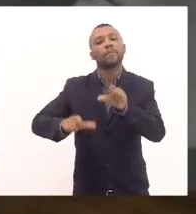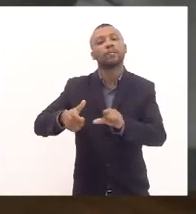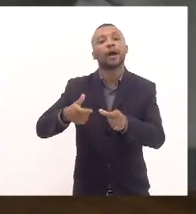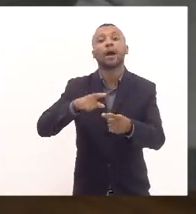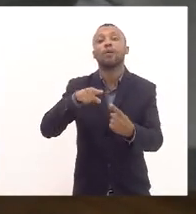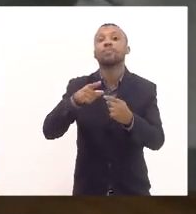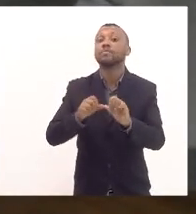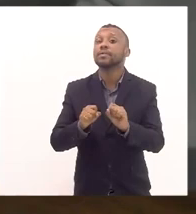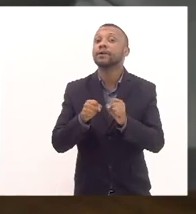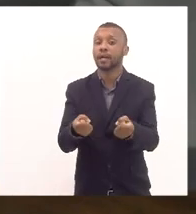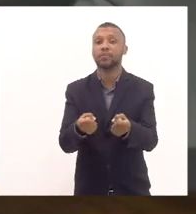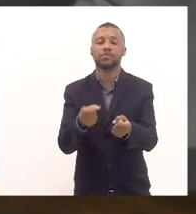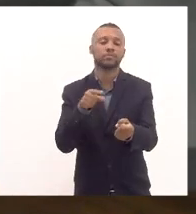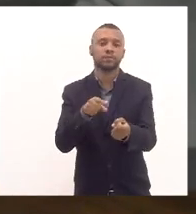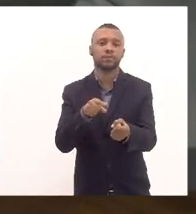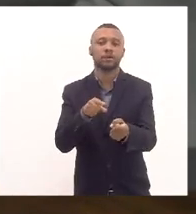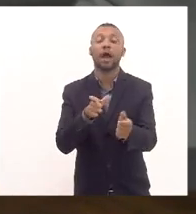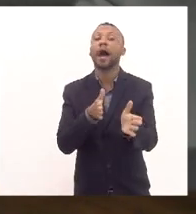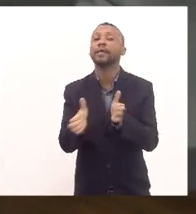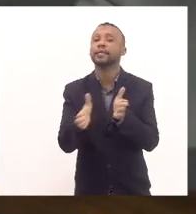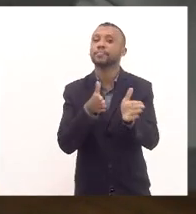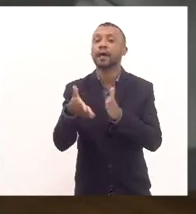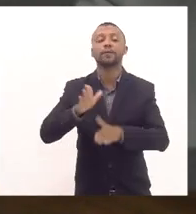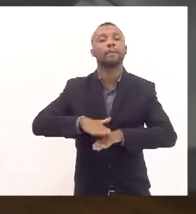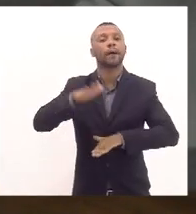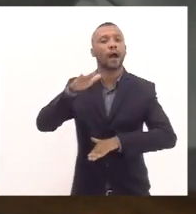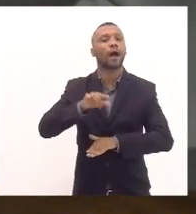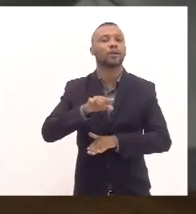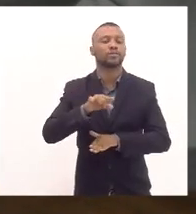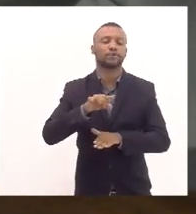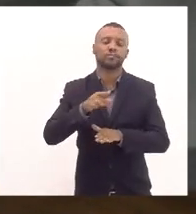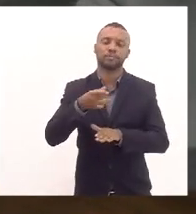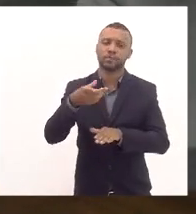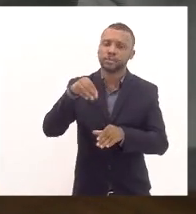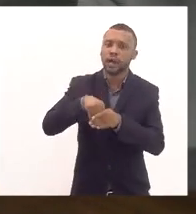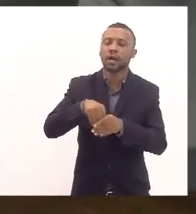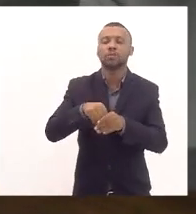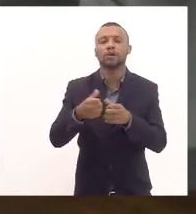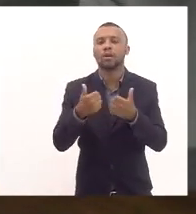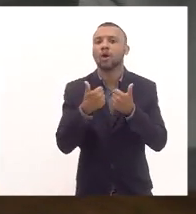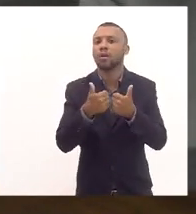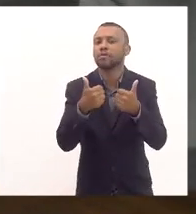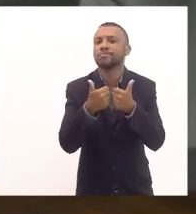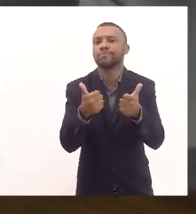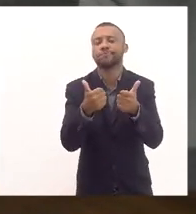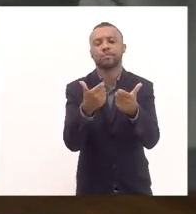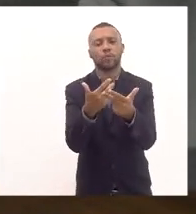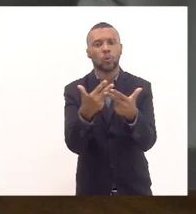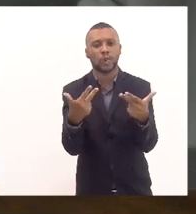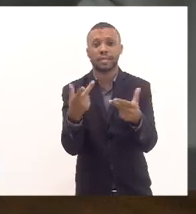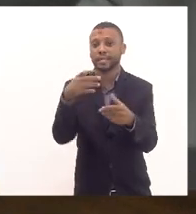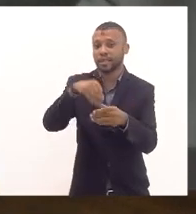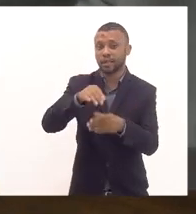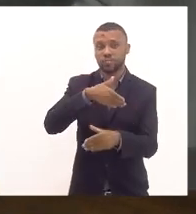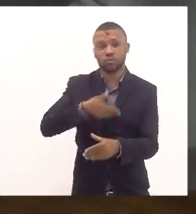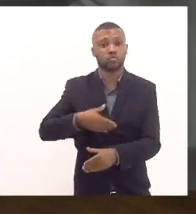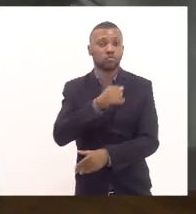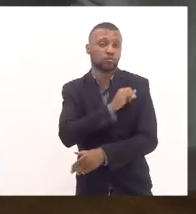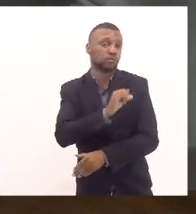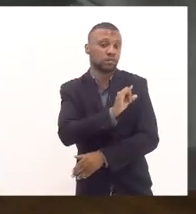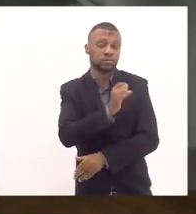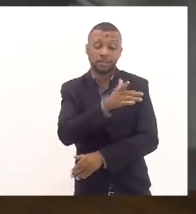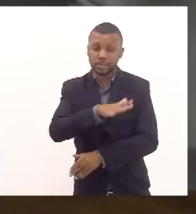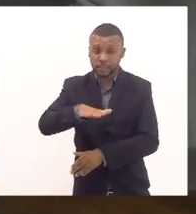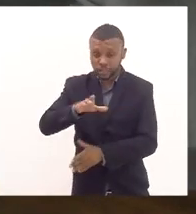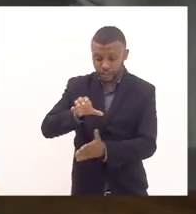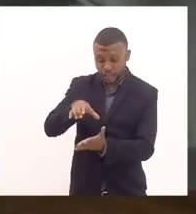e garantir mais acessibilidade dos Transportes no nosso estado e essa é